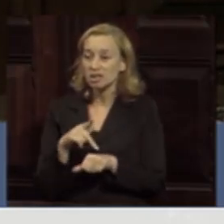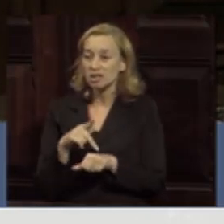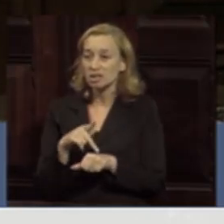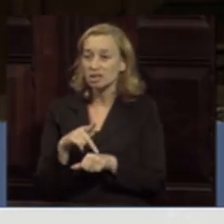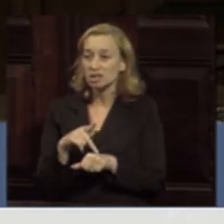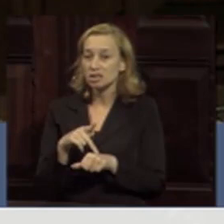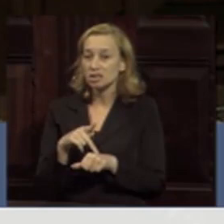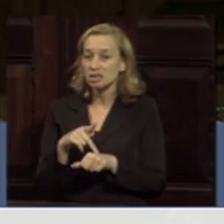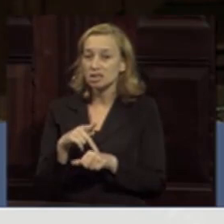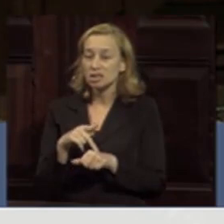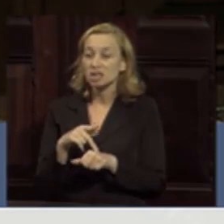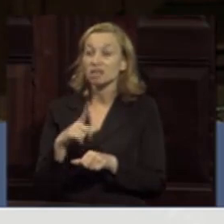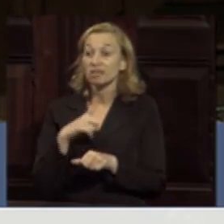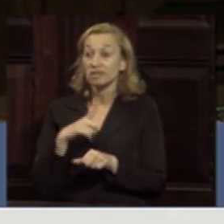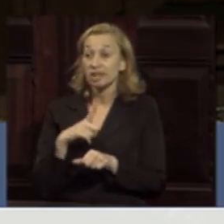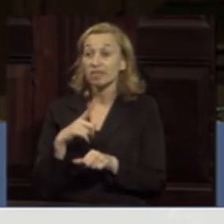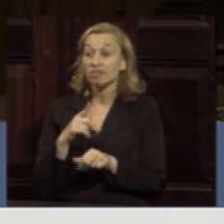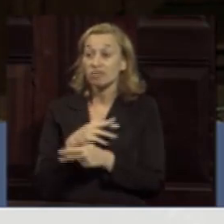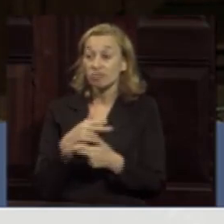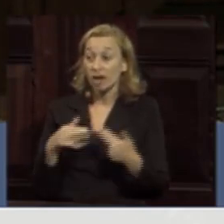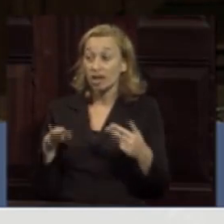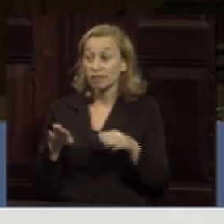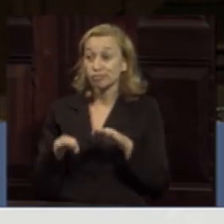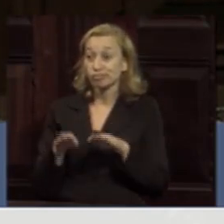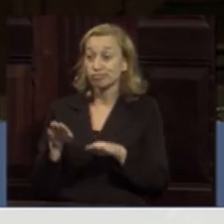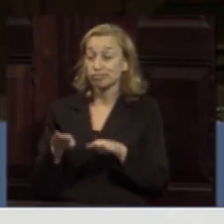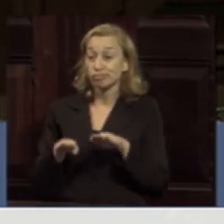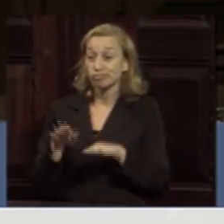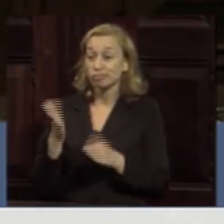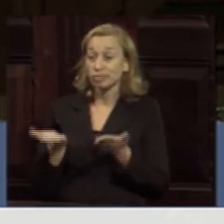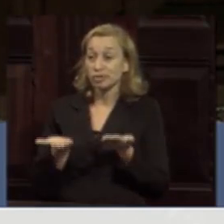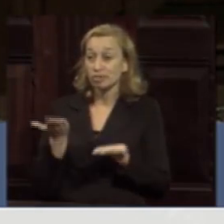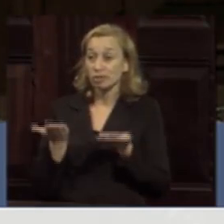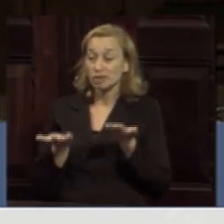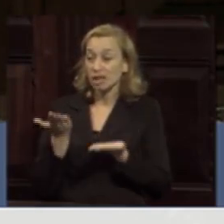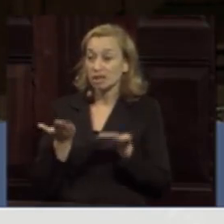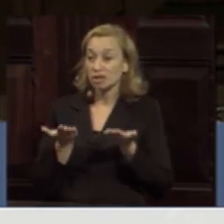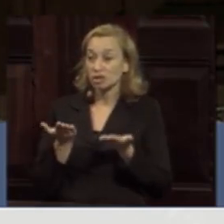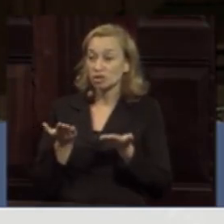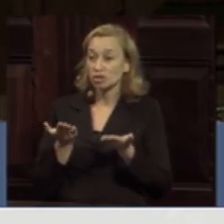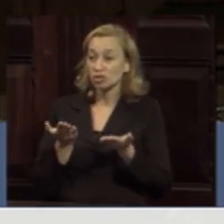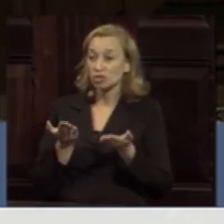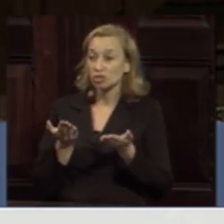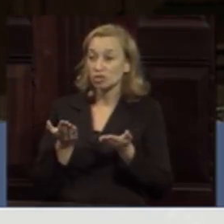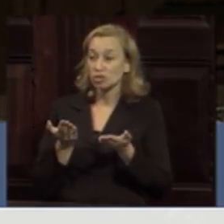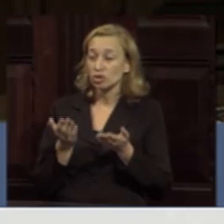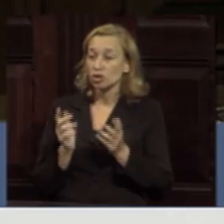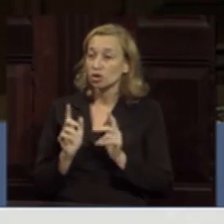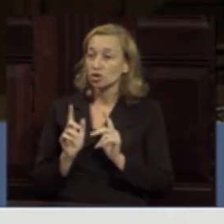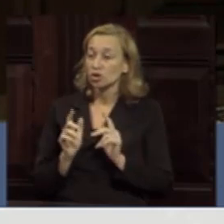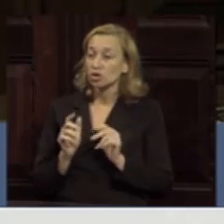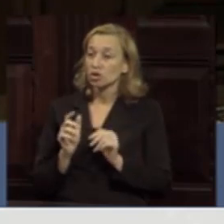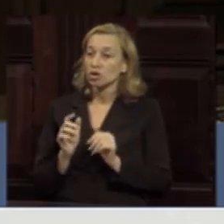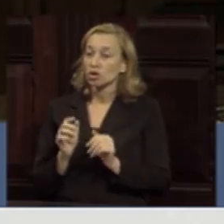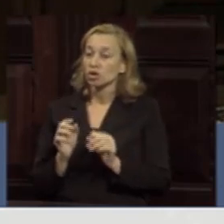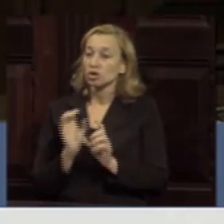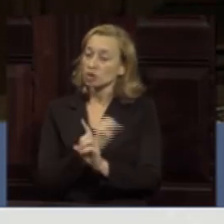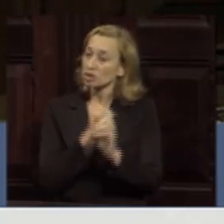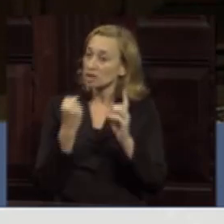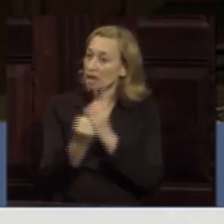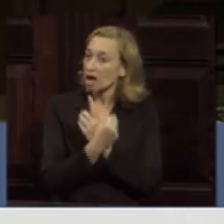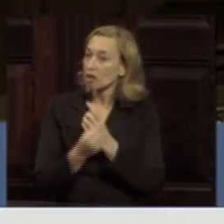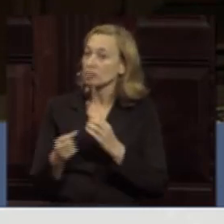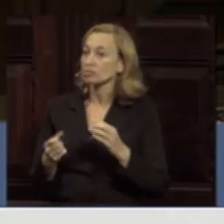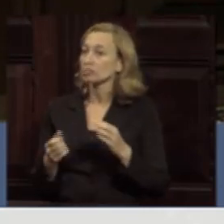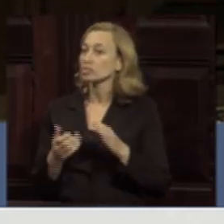por desigualdades. Desigualdades sociais, desigualdades raciais,